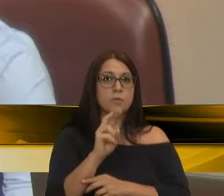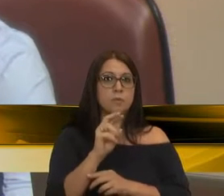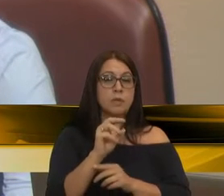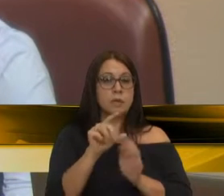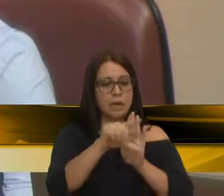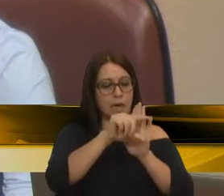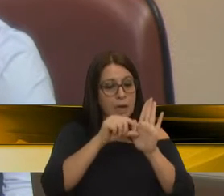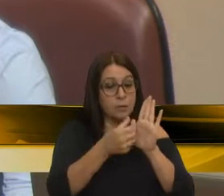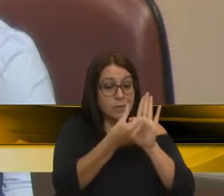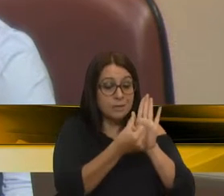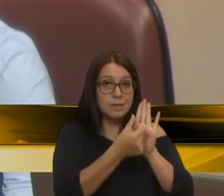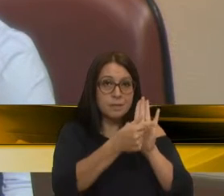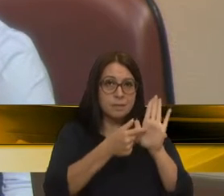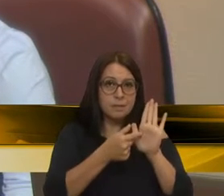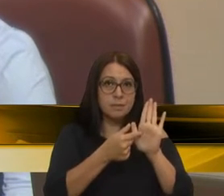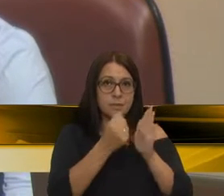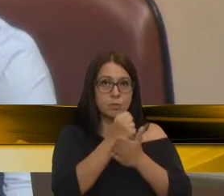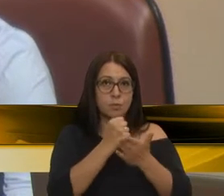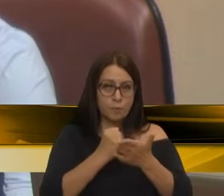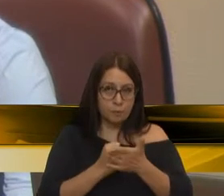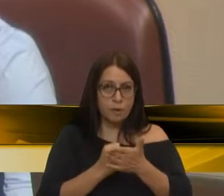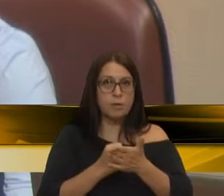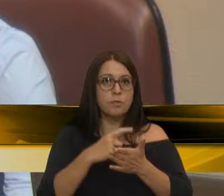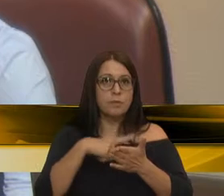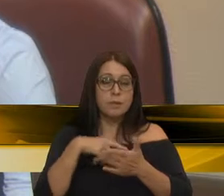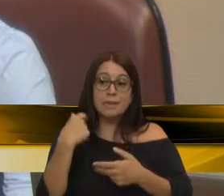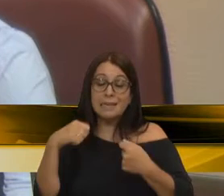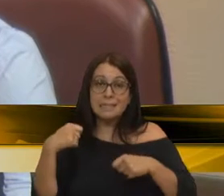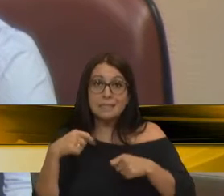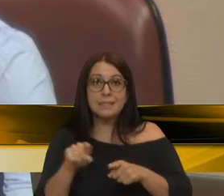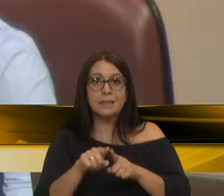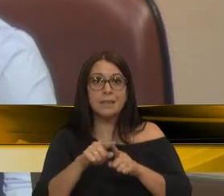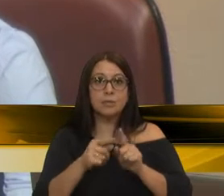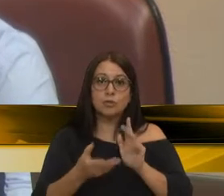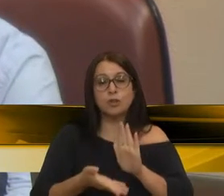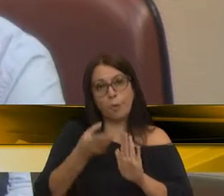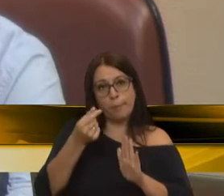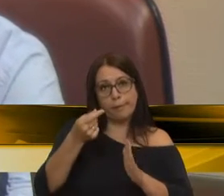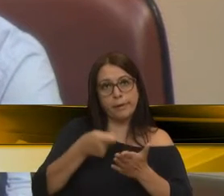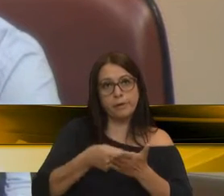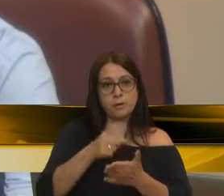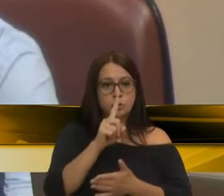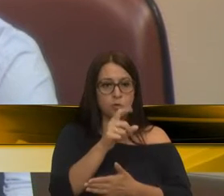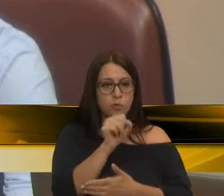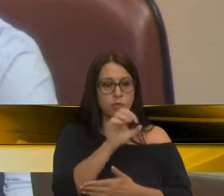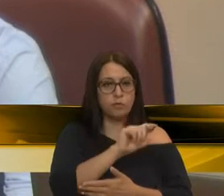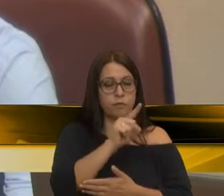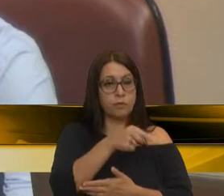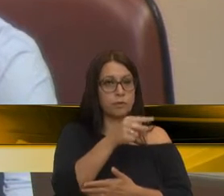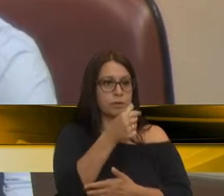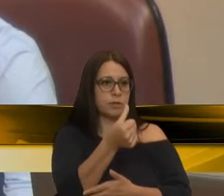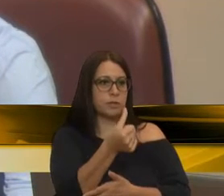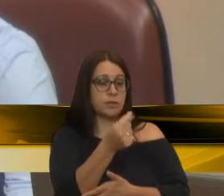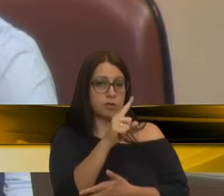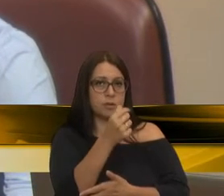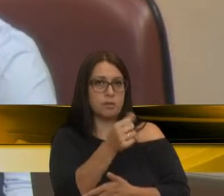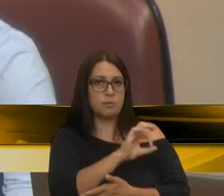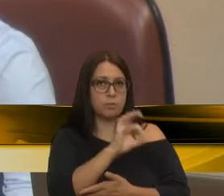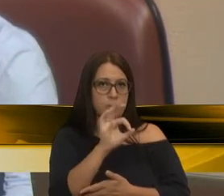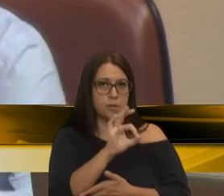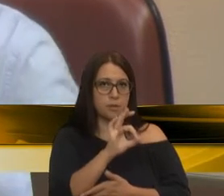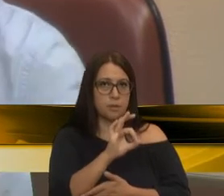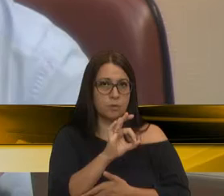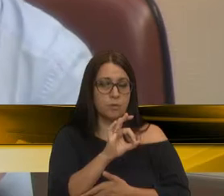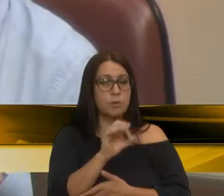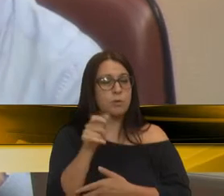sexta do contrato de concessão a necessidade de aumento de 18,16 por cento em relação à tarifa praticada